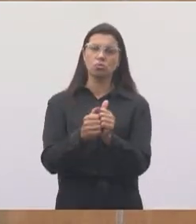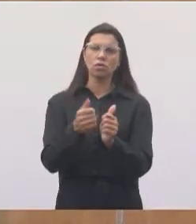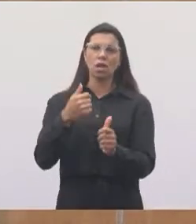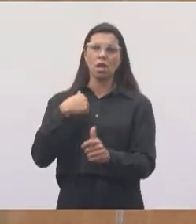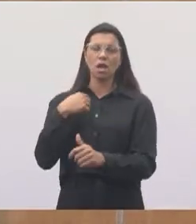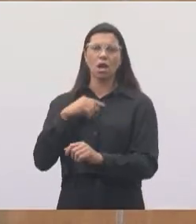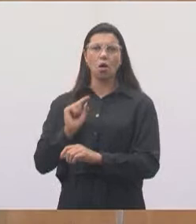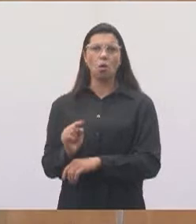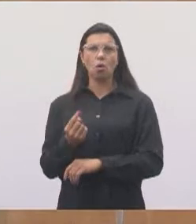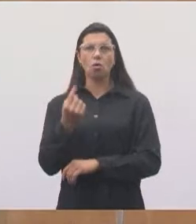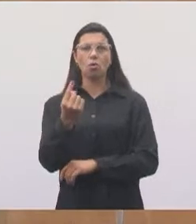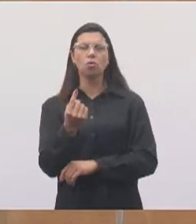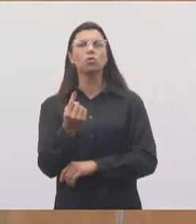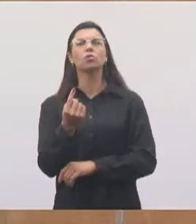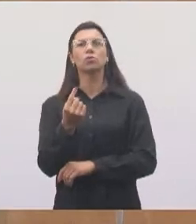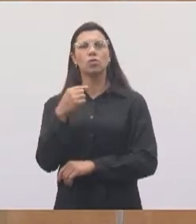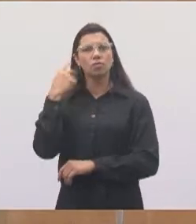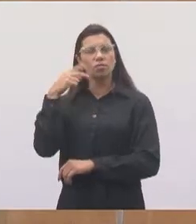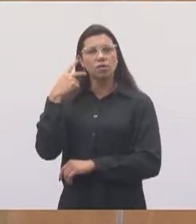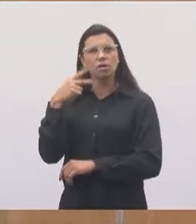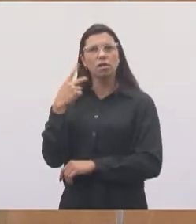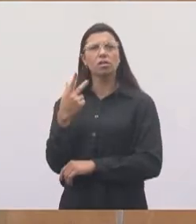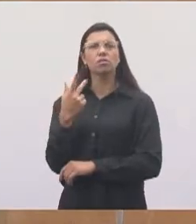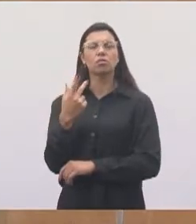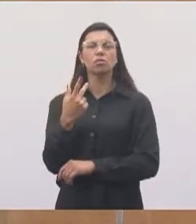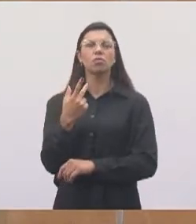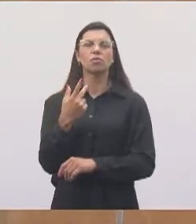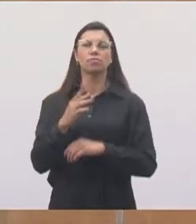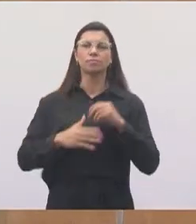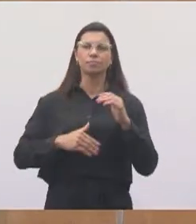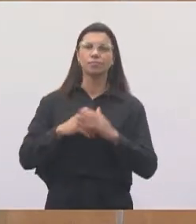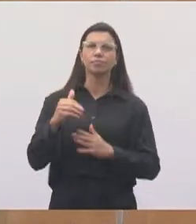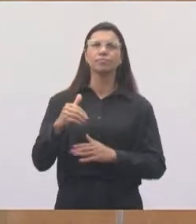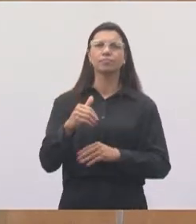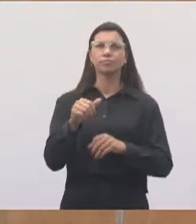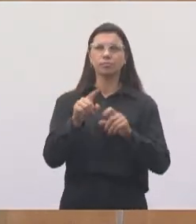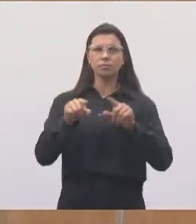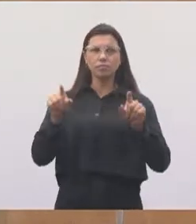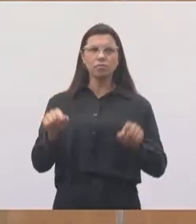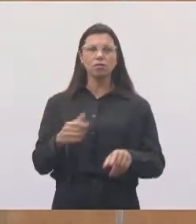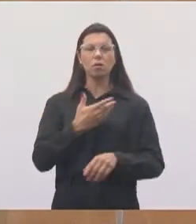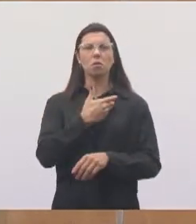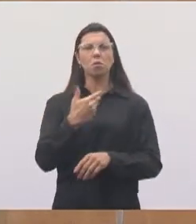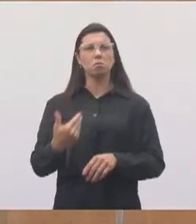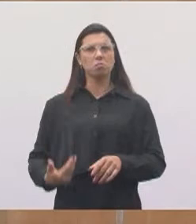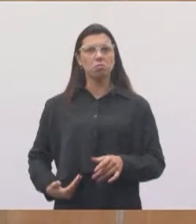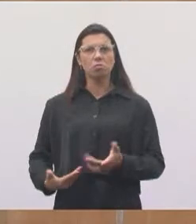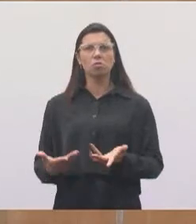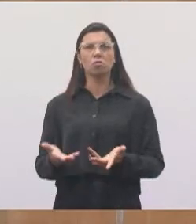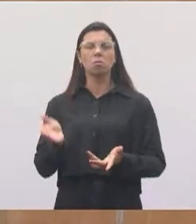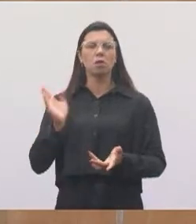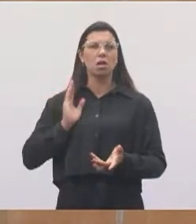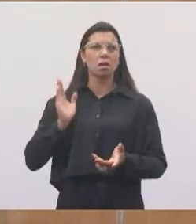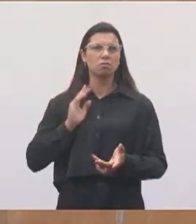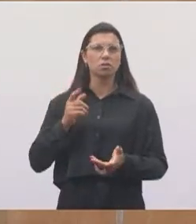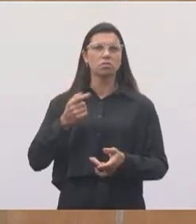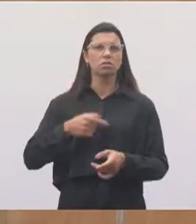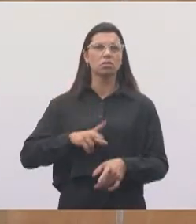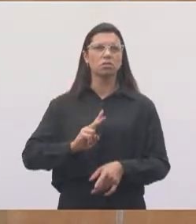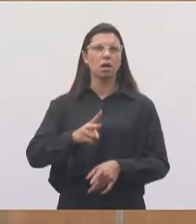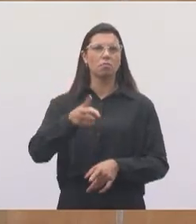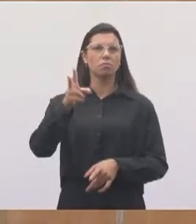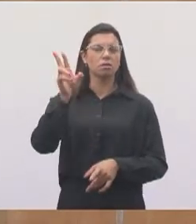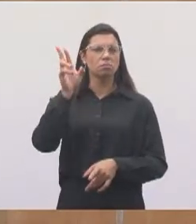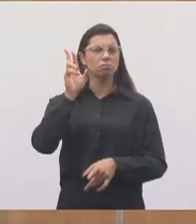sou o único vereador servidor, concursado, analista de benefícios. Então, trabalhamos juntos